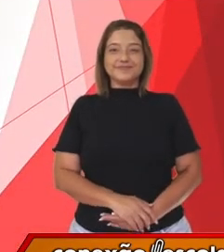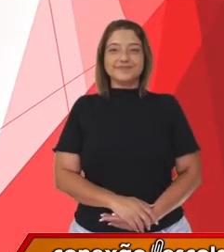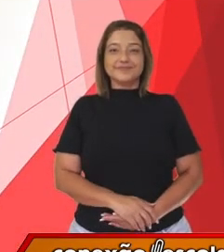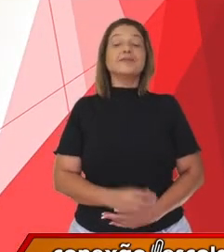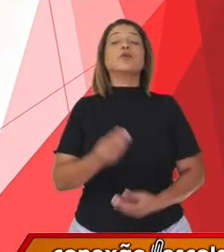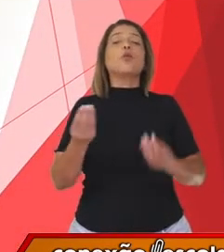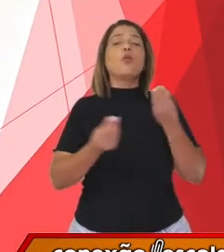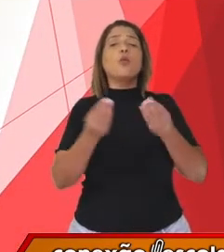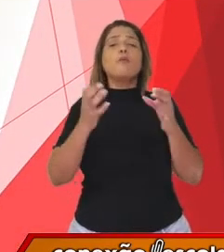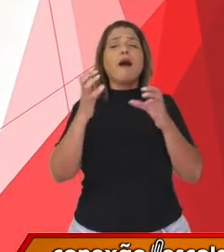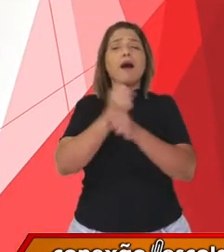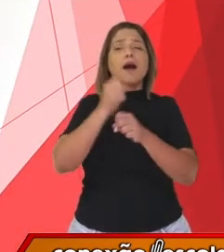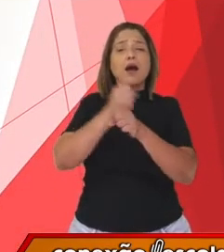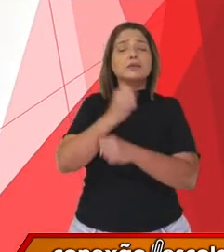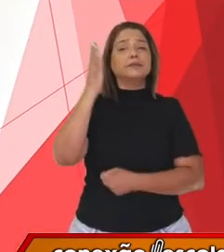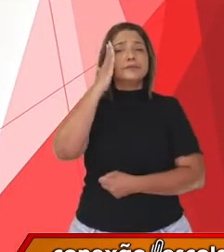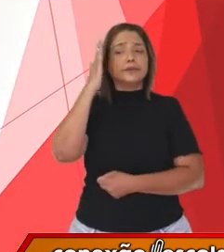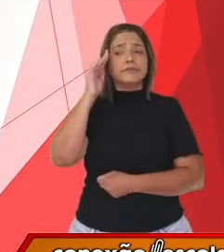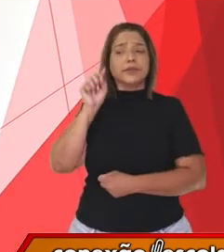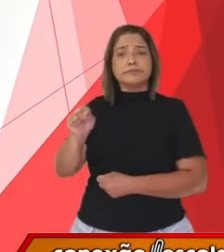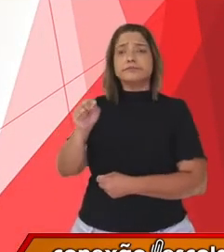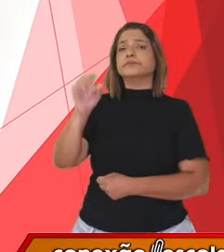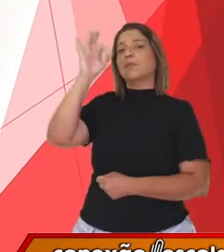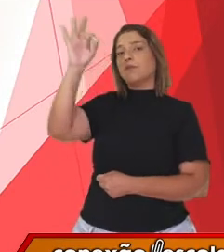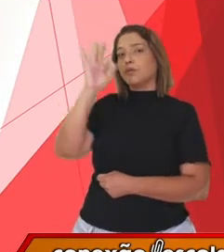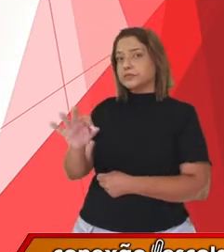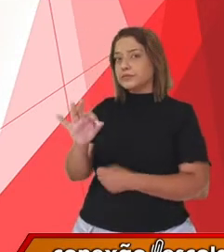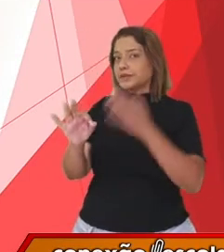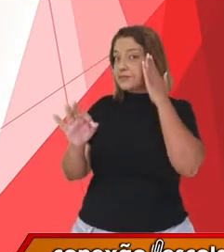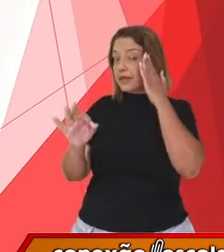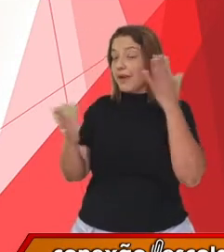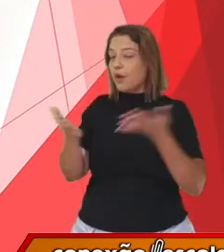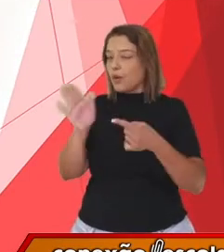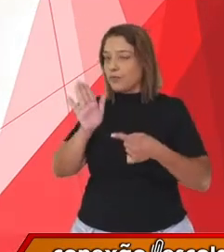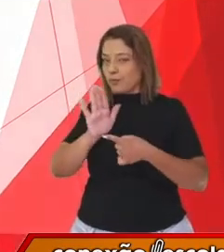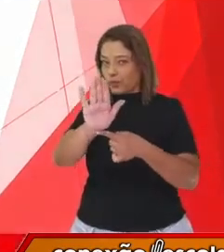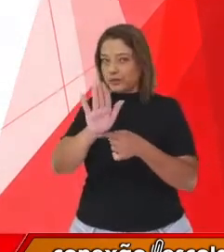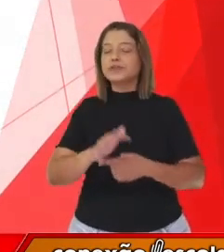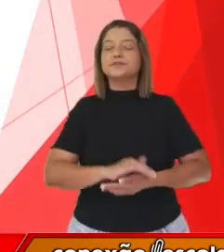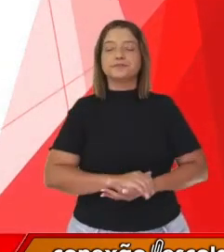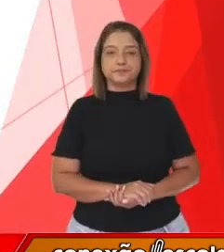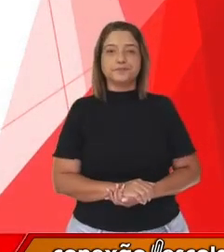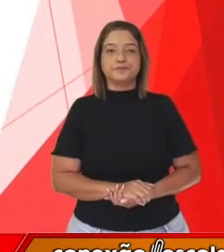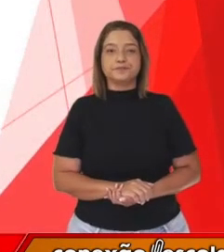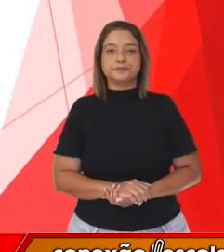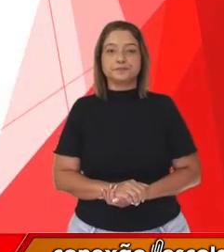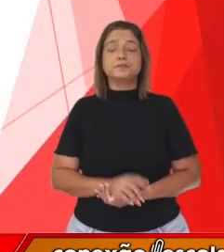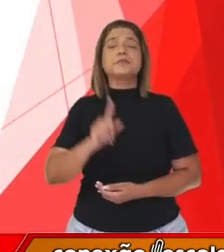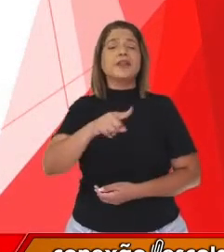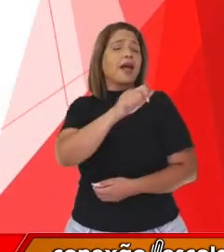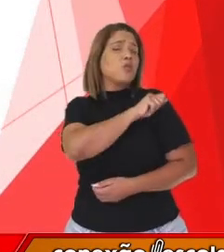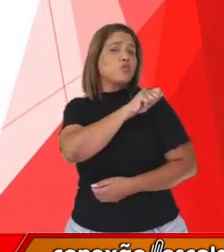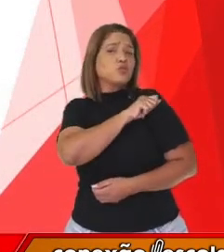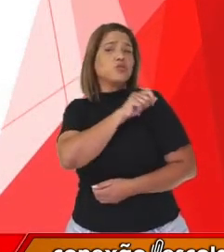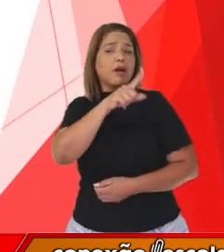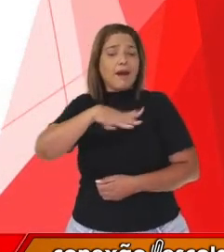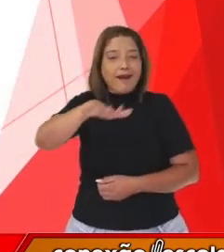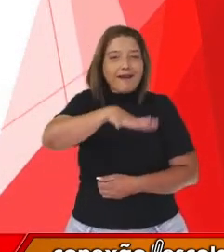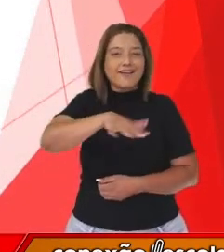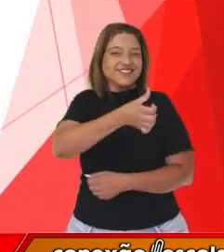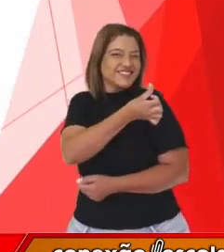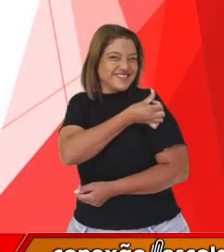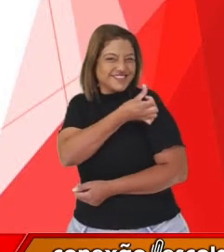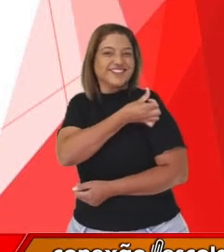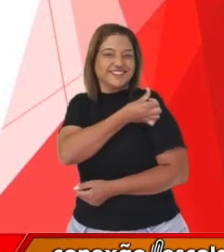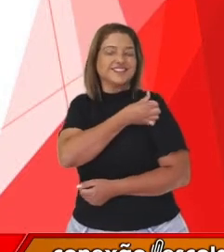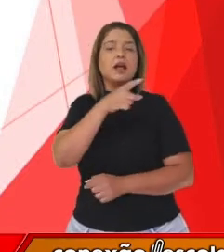Cálculo para determinar porcentagens. Então, vamos ver uma situação-problema agora. Os alunos do 6º ano